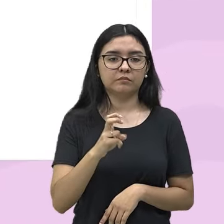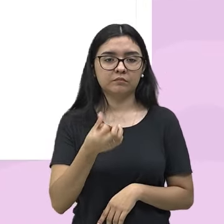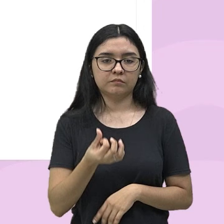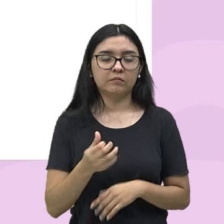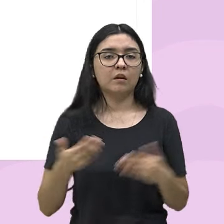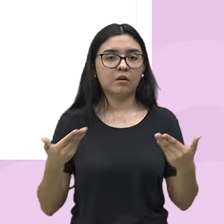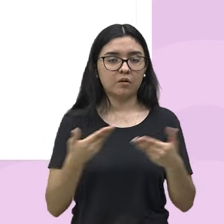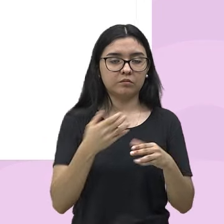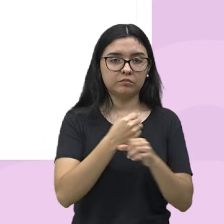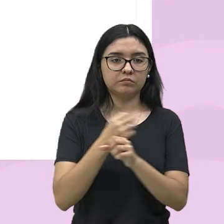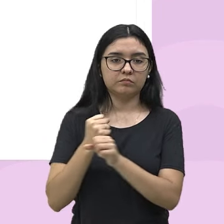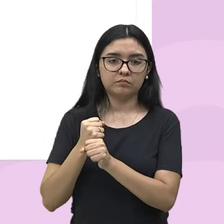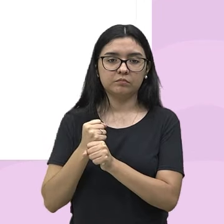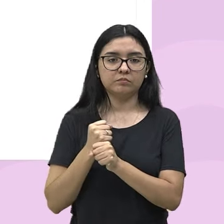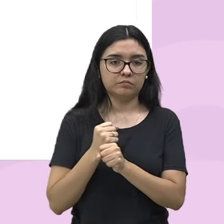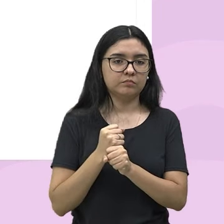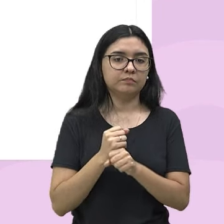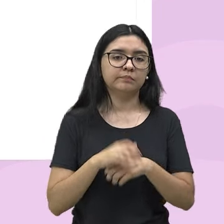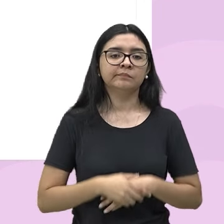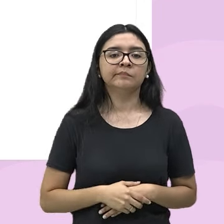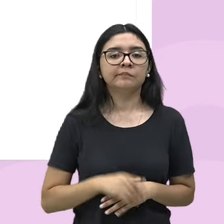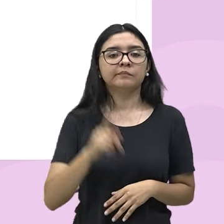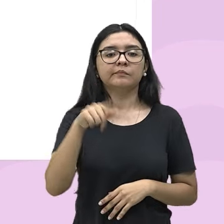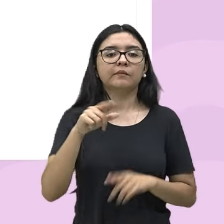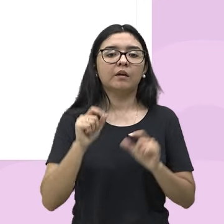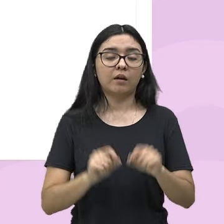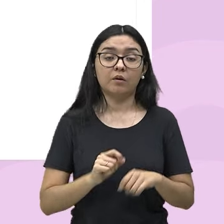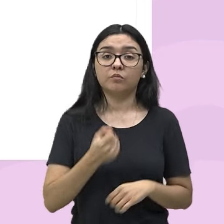calcular. 256 é um número